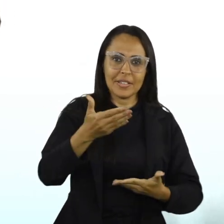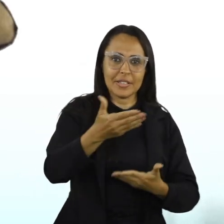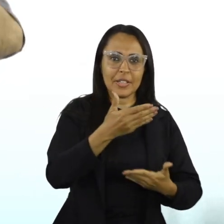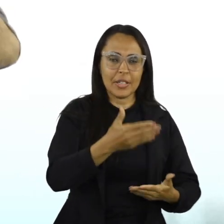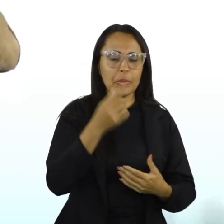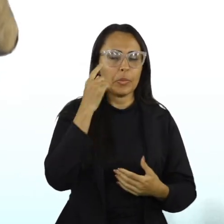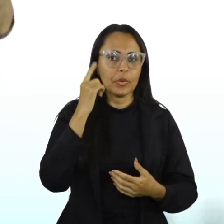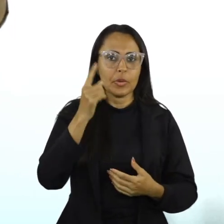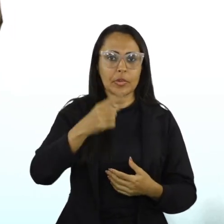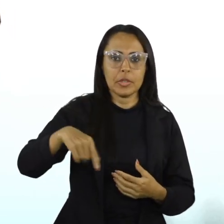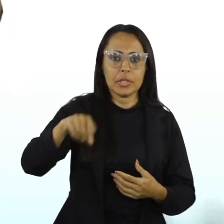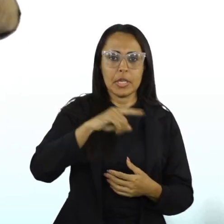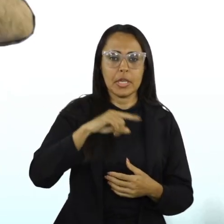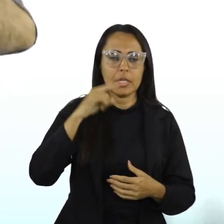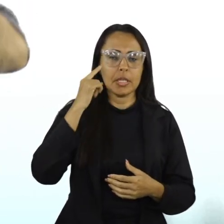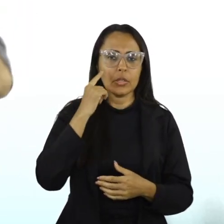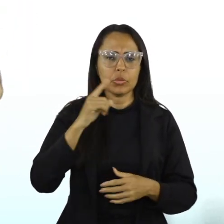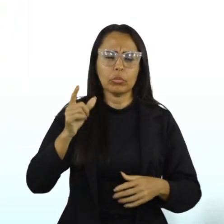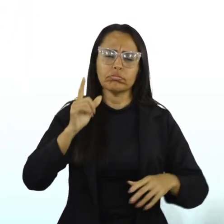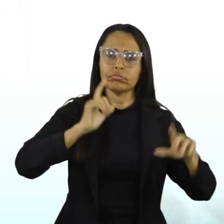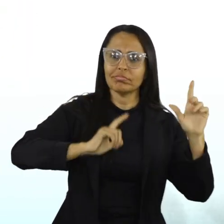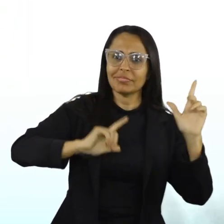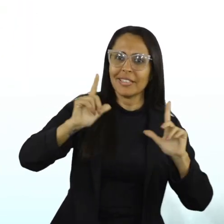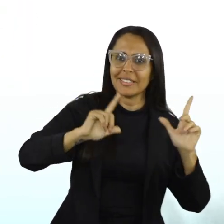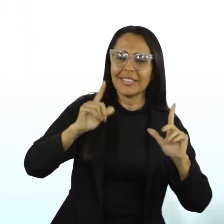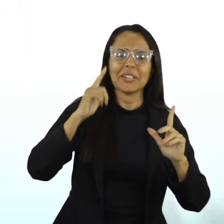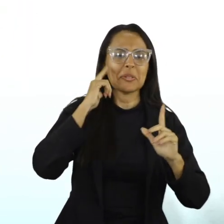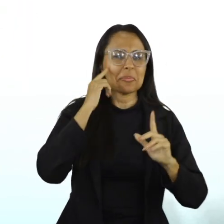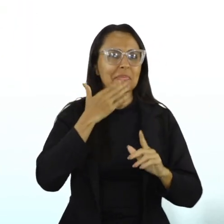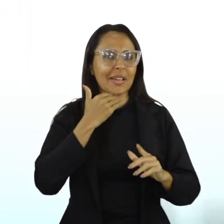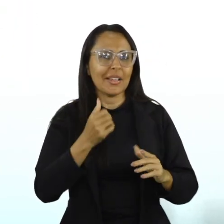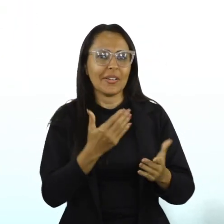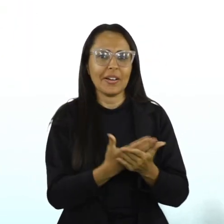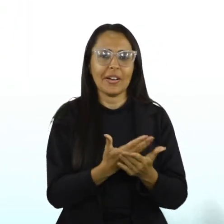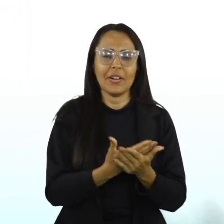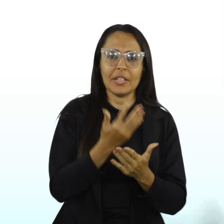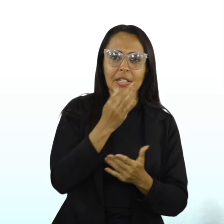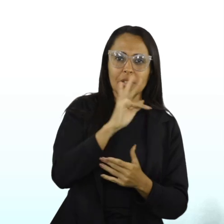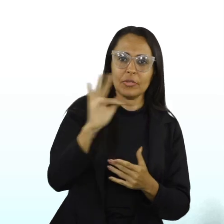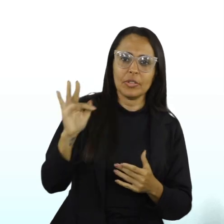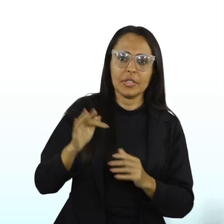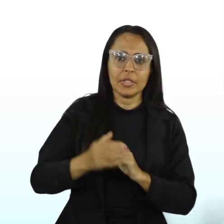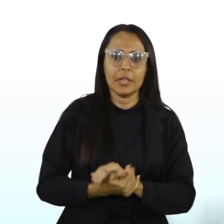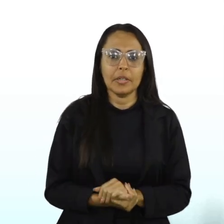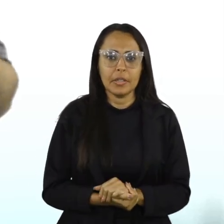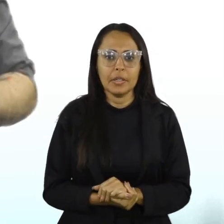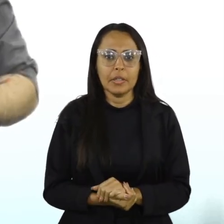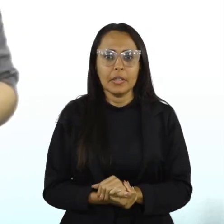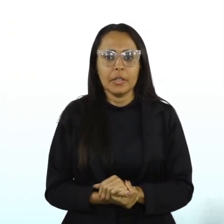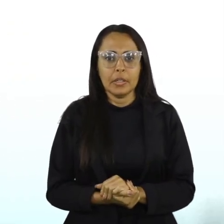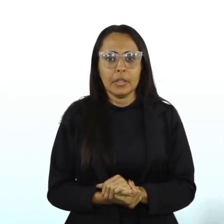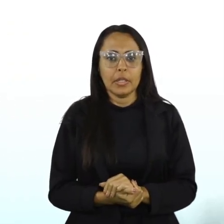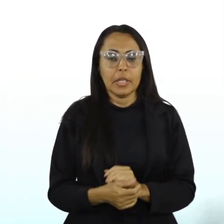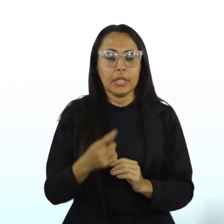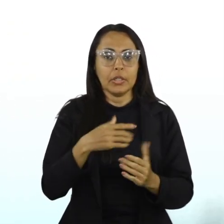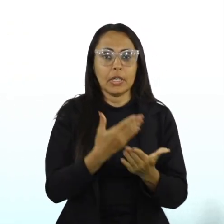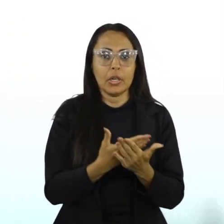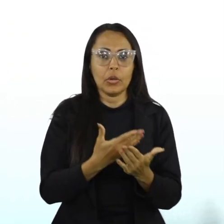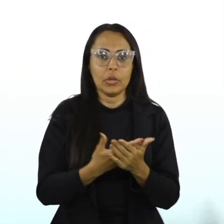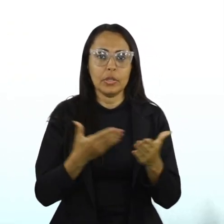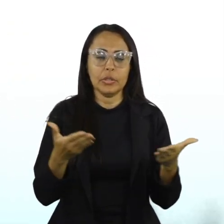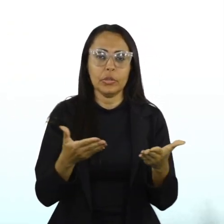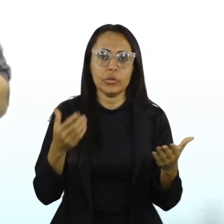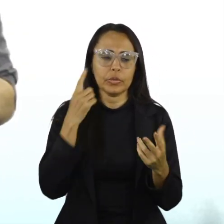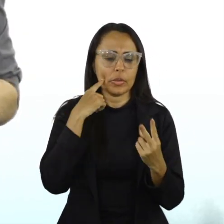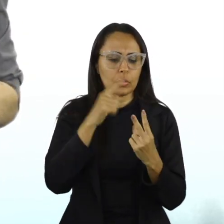na sua TVzinha, na sua telinha, para que você assista a melhor aula de física que você pode ter. Bom, então nessa aula de hoje nós vamos falar de